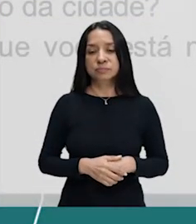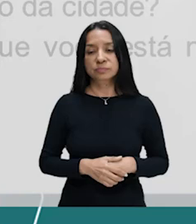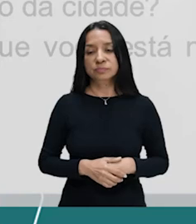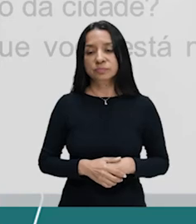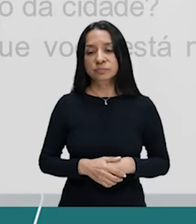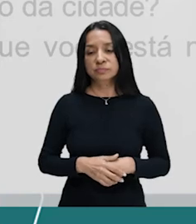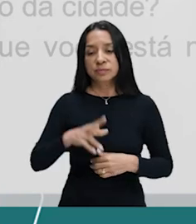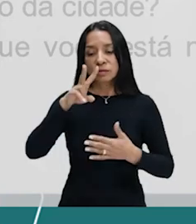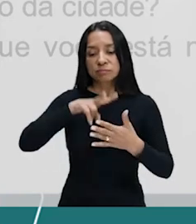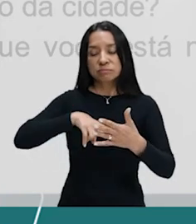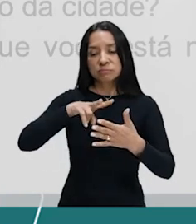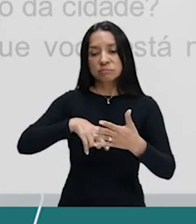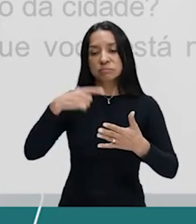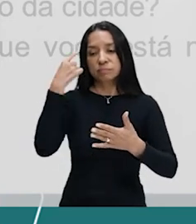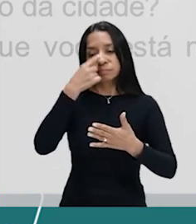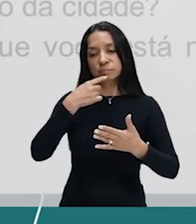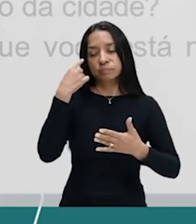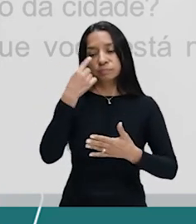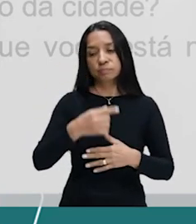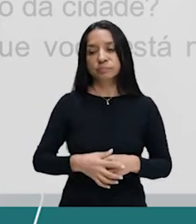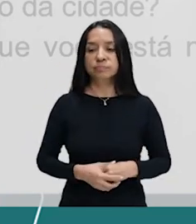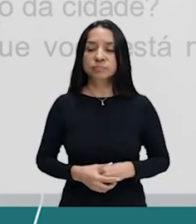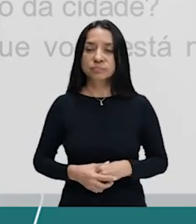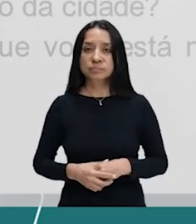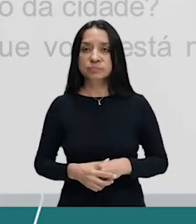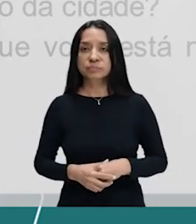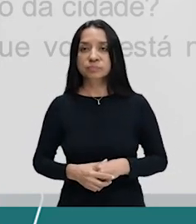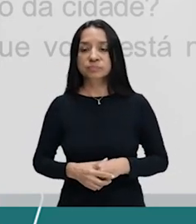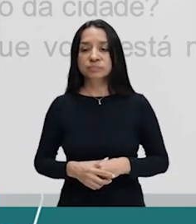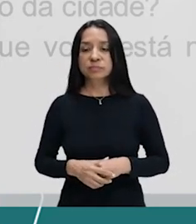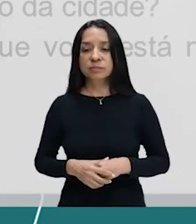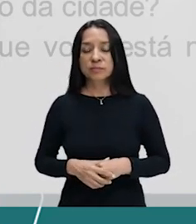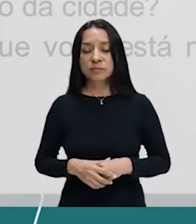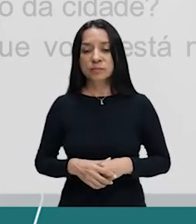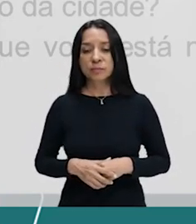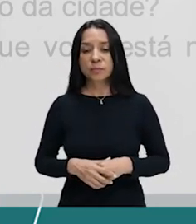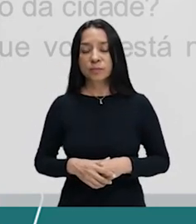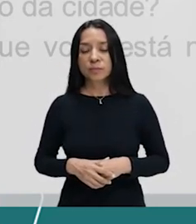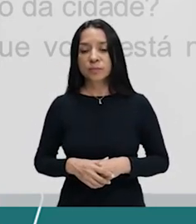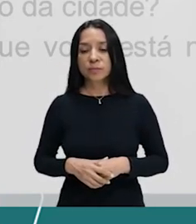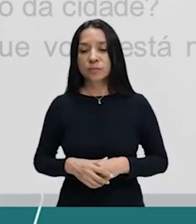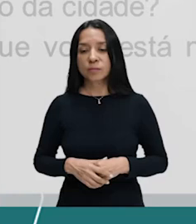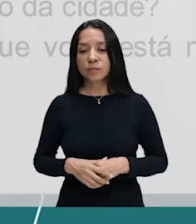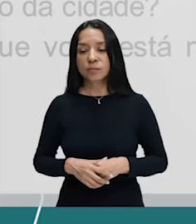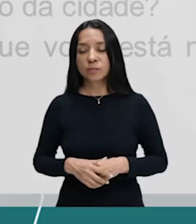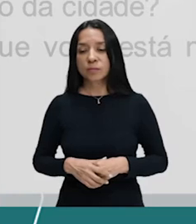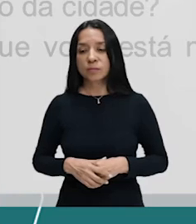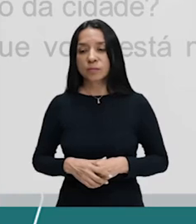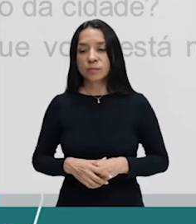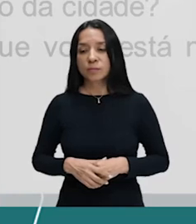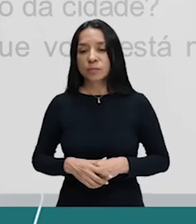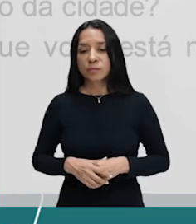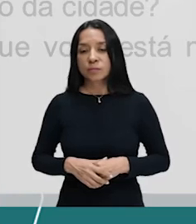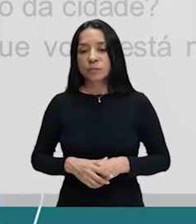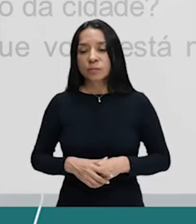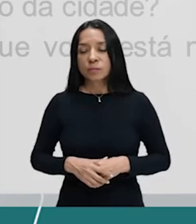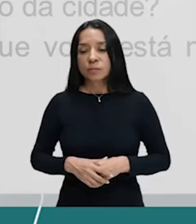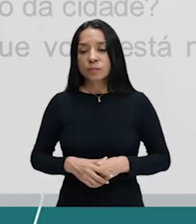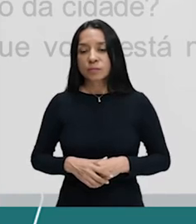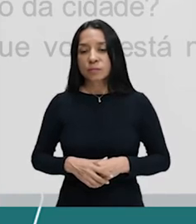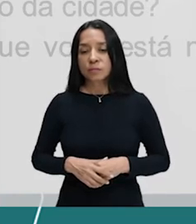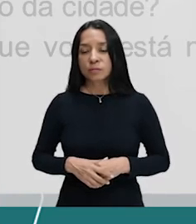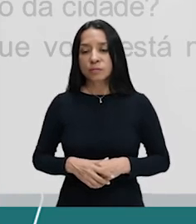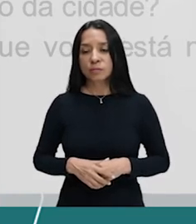Para hablar sobre posición, localización o sobre lugares donde